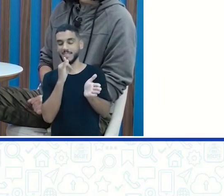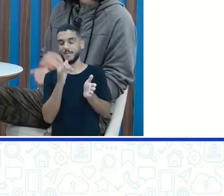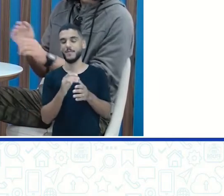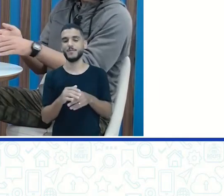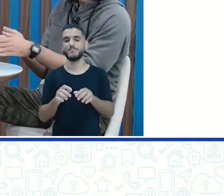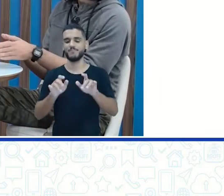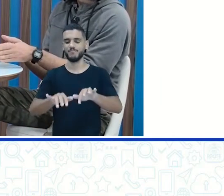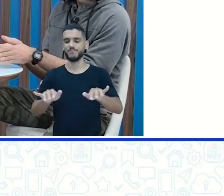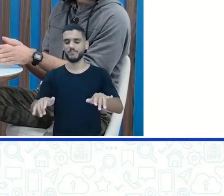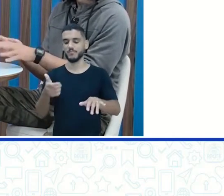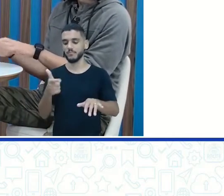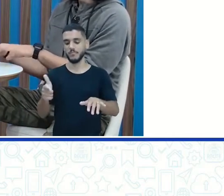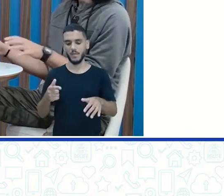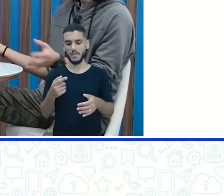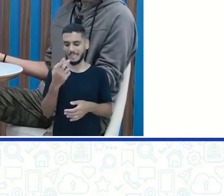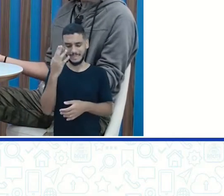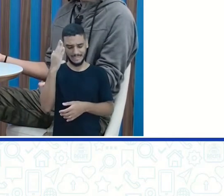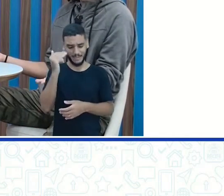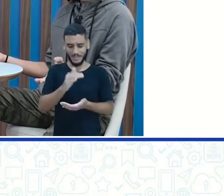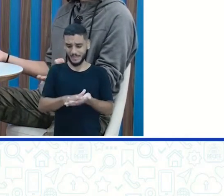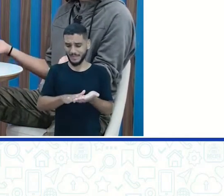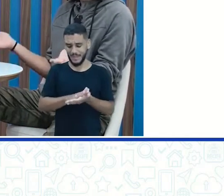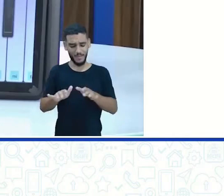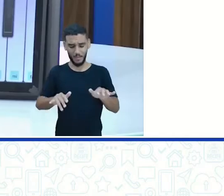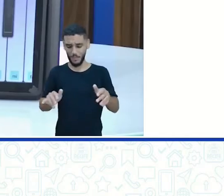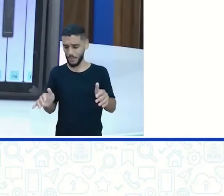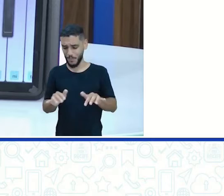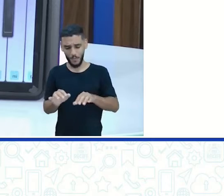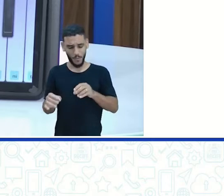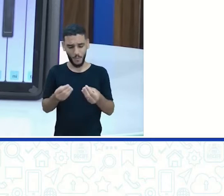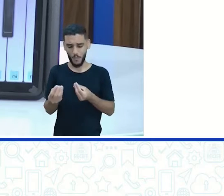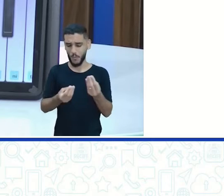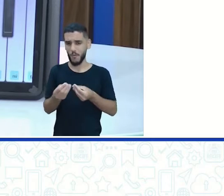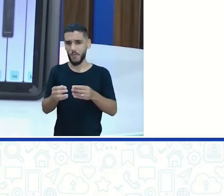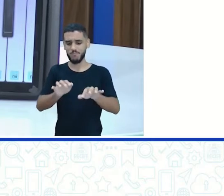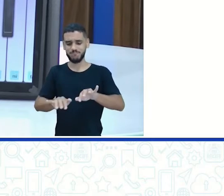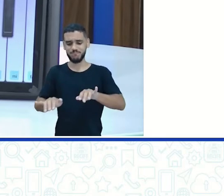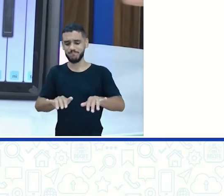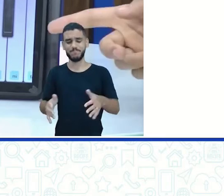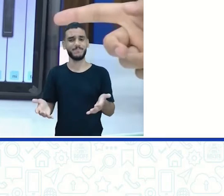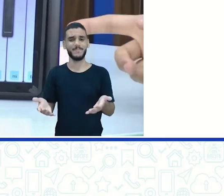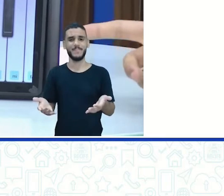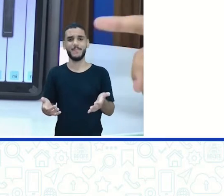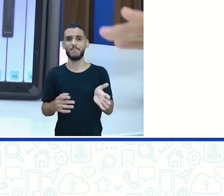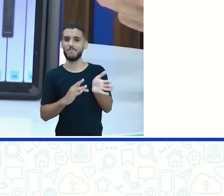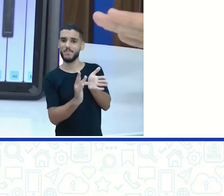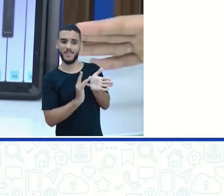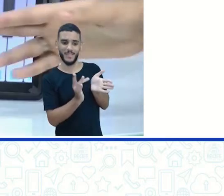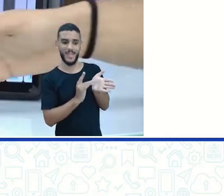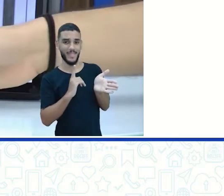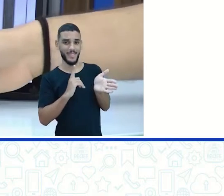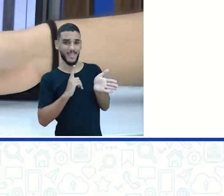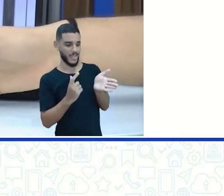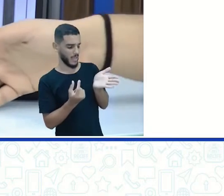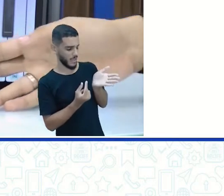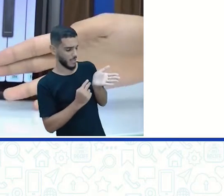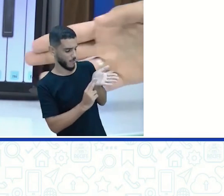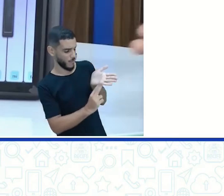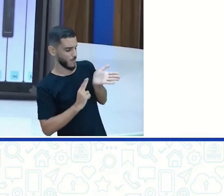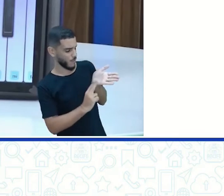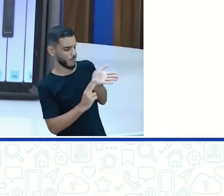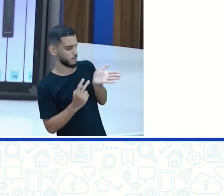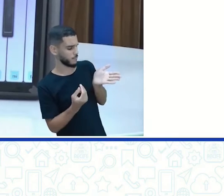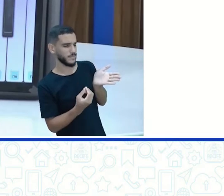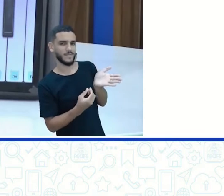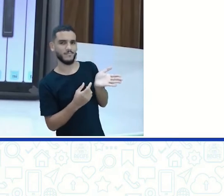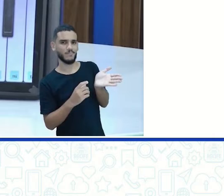agora, não vai ter nenhuma marcação. Tu não vai saber onde é o dó. Não. Como é que você vai começar a tocar? Pois é. Já nesse, você tendo a noção de tá